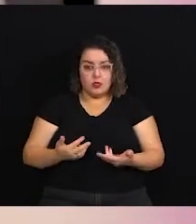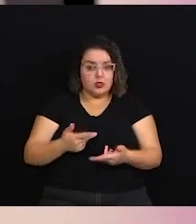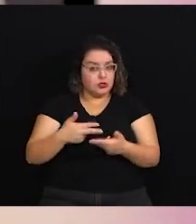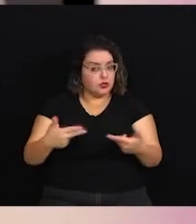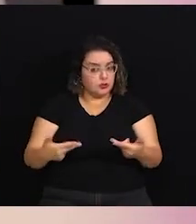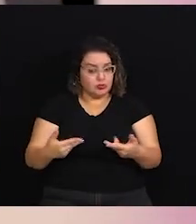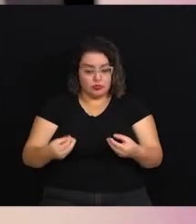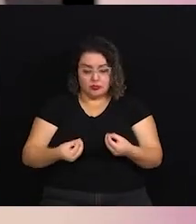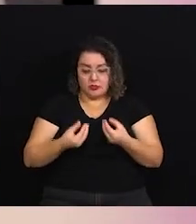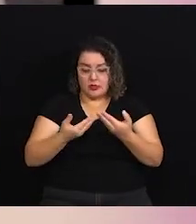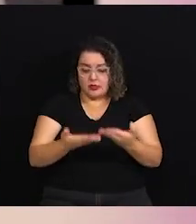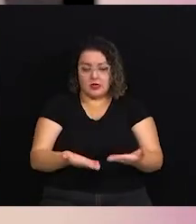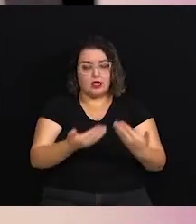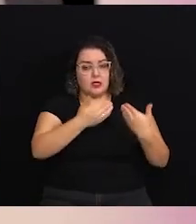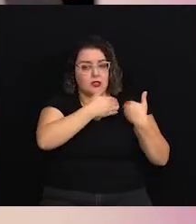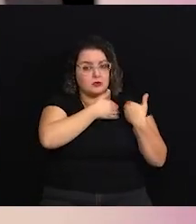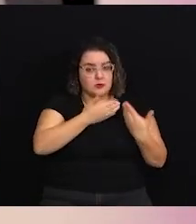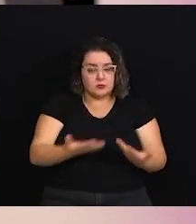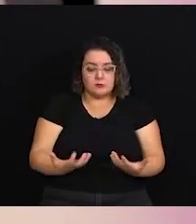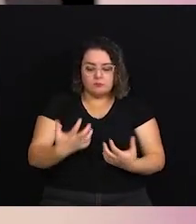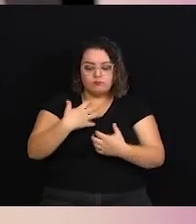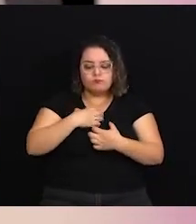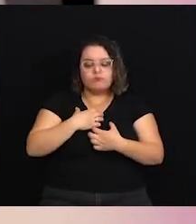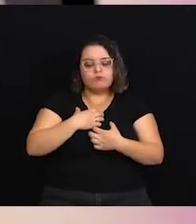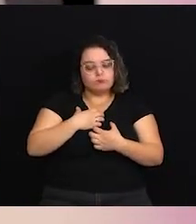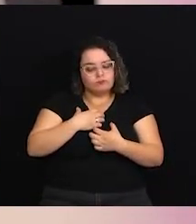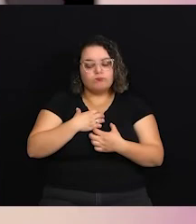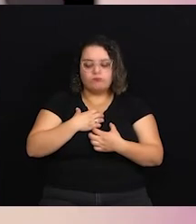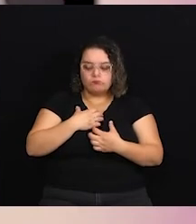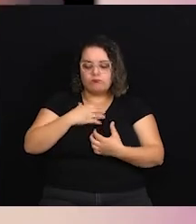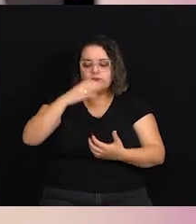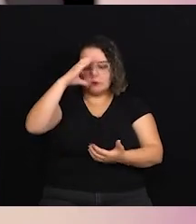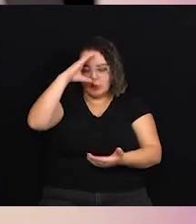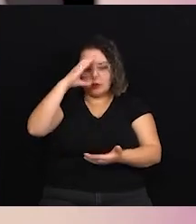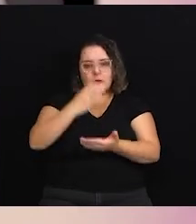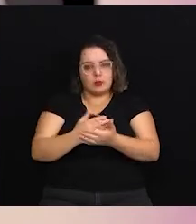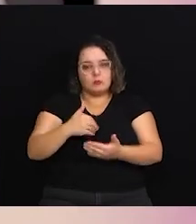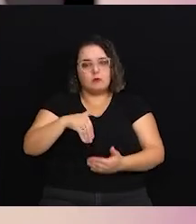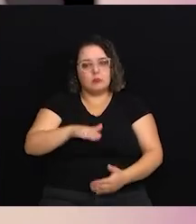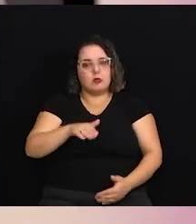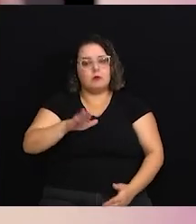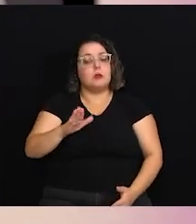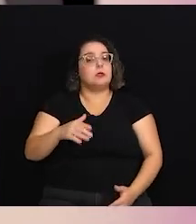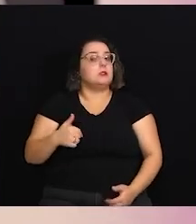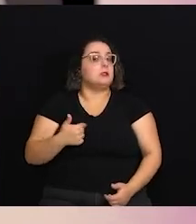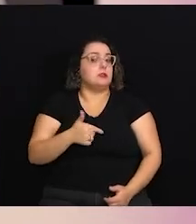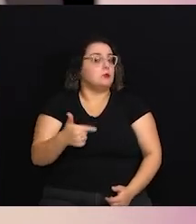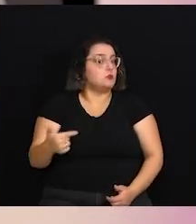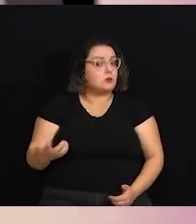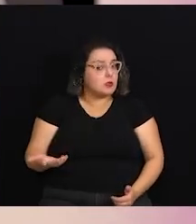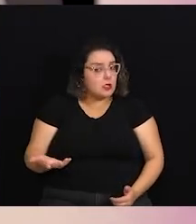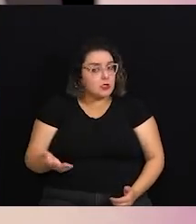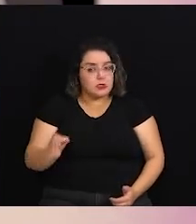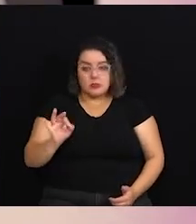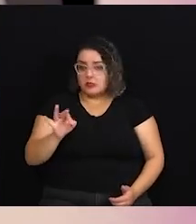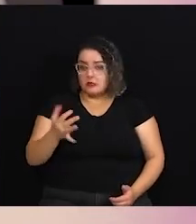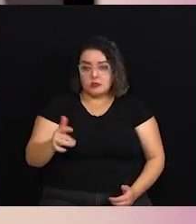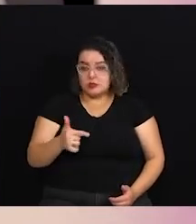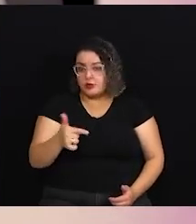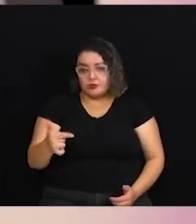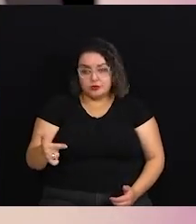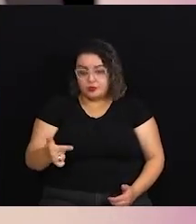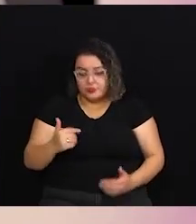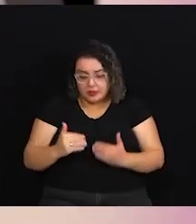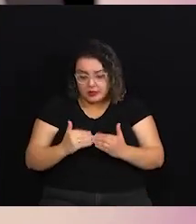partir das coisas que você vai fazendo e você vai sentindo um pouquinho mais confiante e tá na momento se você não é exposto certamente isso não